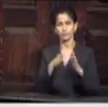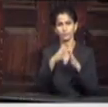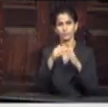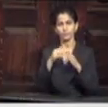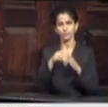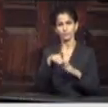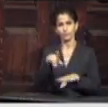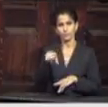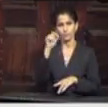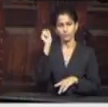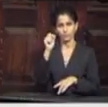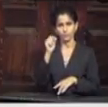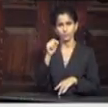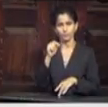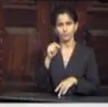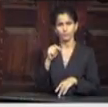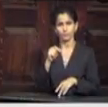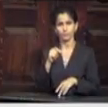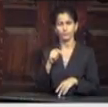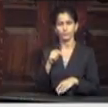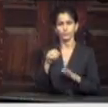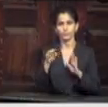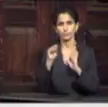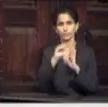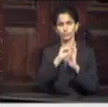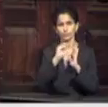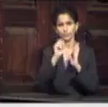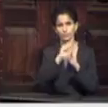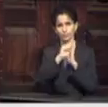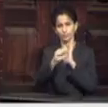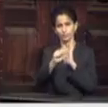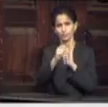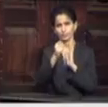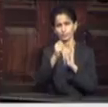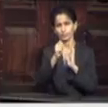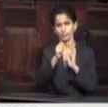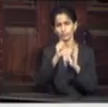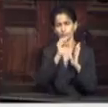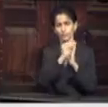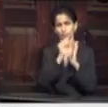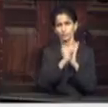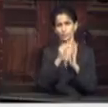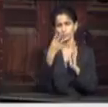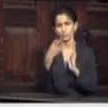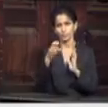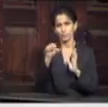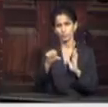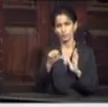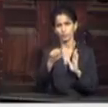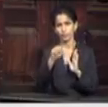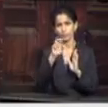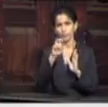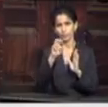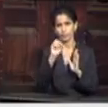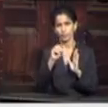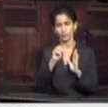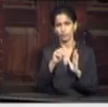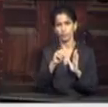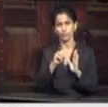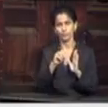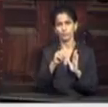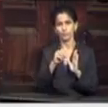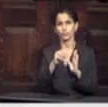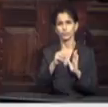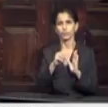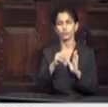solicitando o destaque para as emendas 49 e 50, e foi